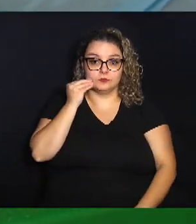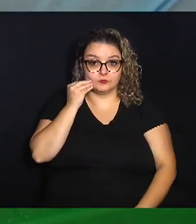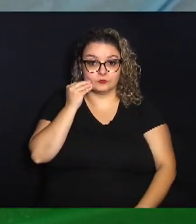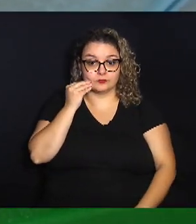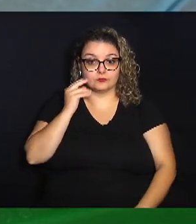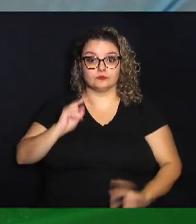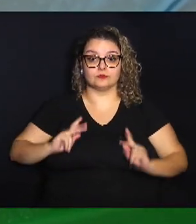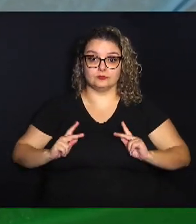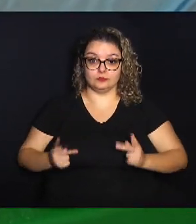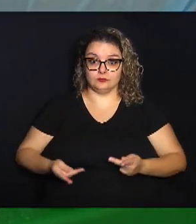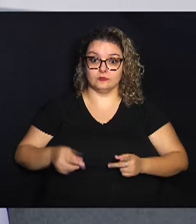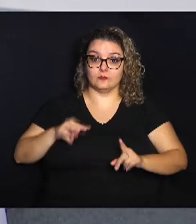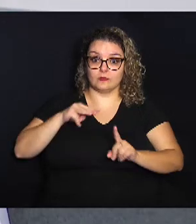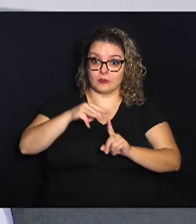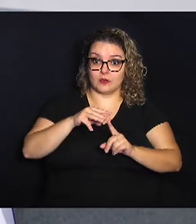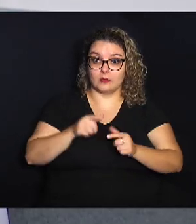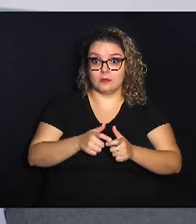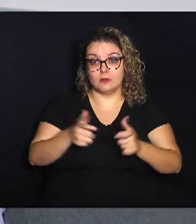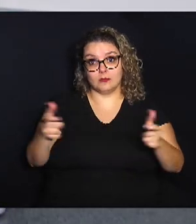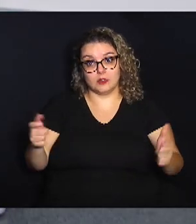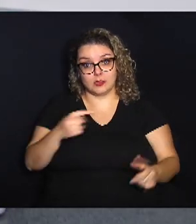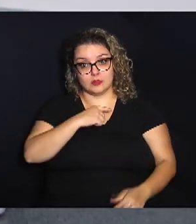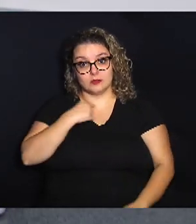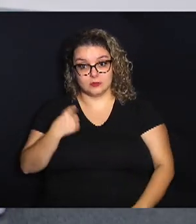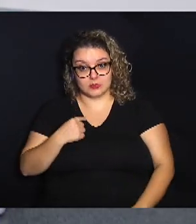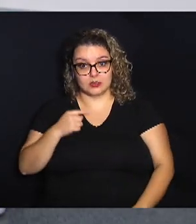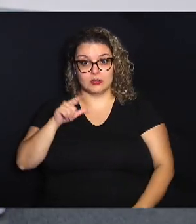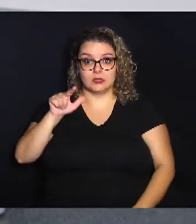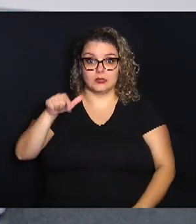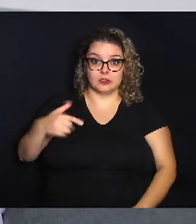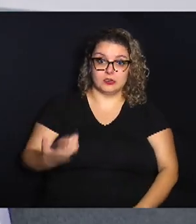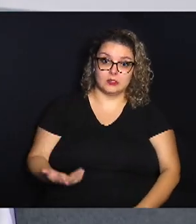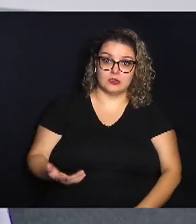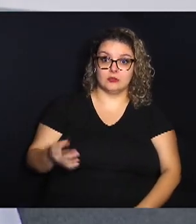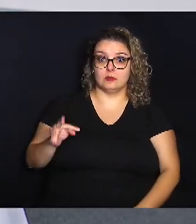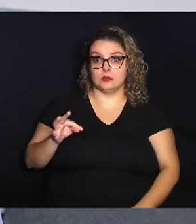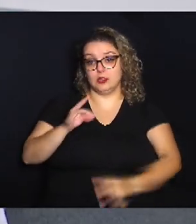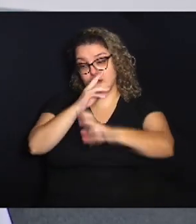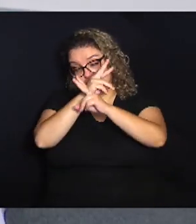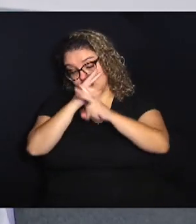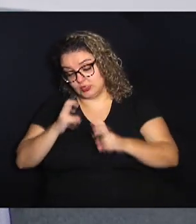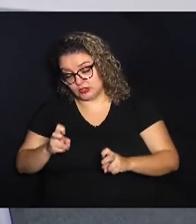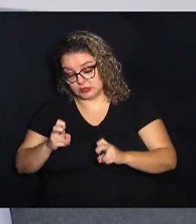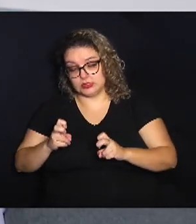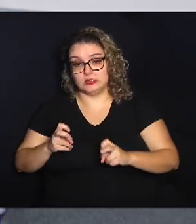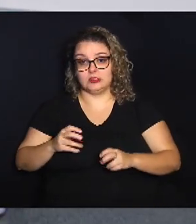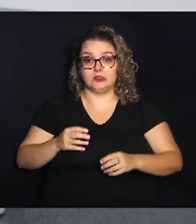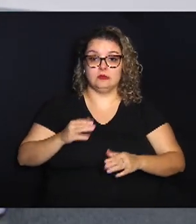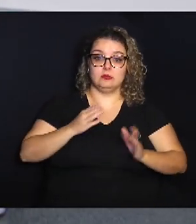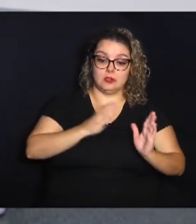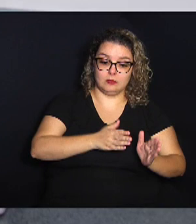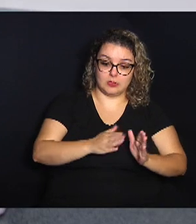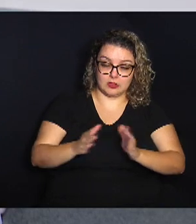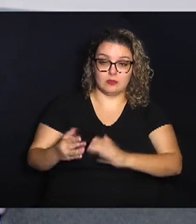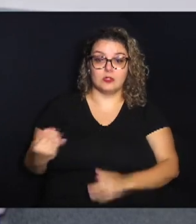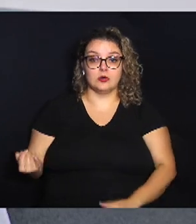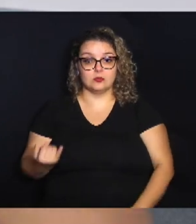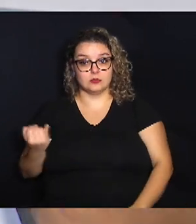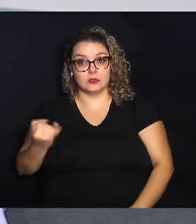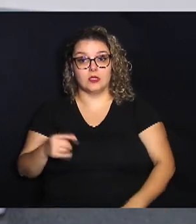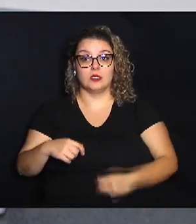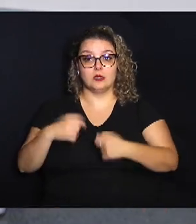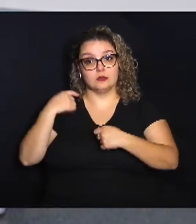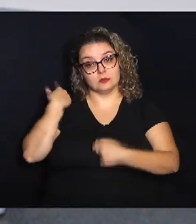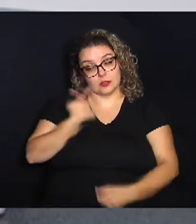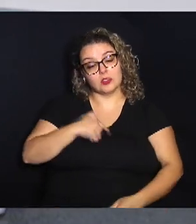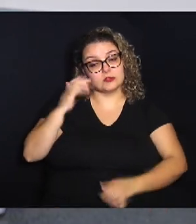uma meta a longo prazo. Depois desses ensaios de citotoxicidade, essas etapas que são importantes, a gente pensa